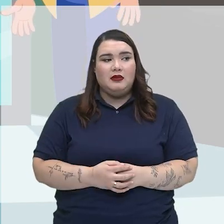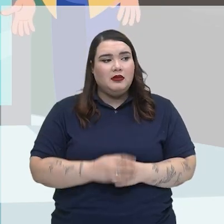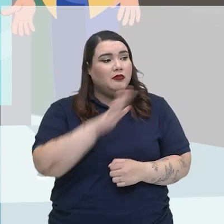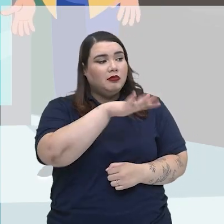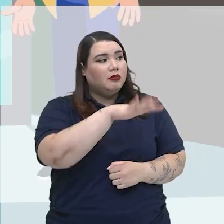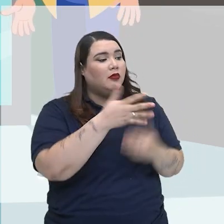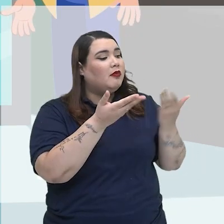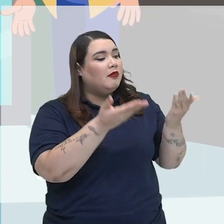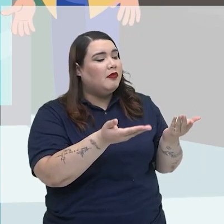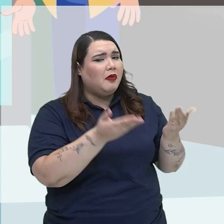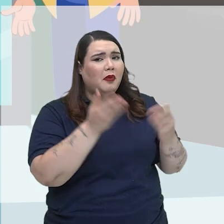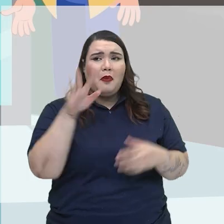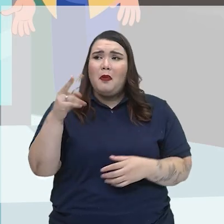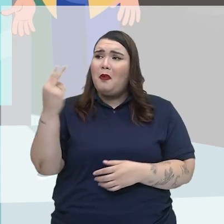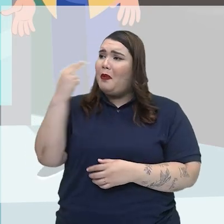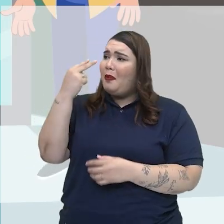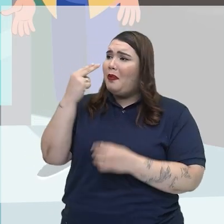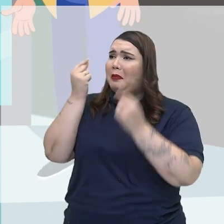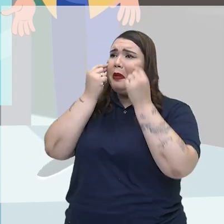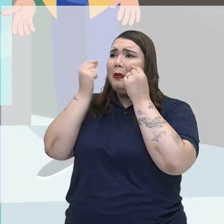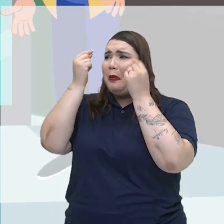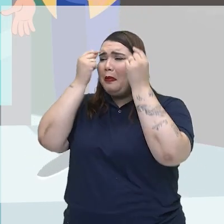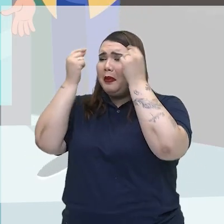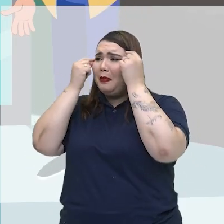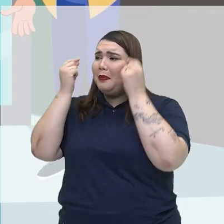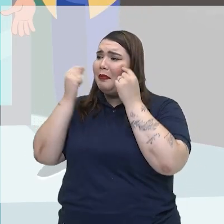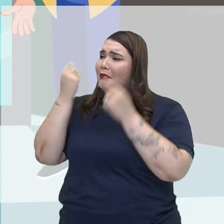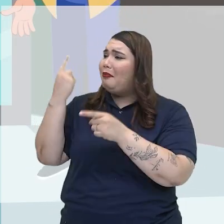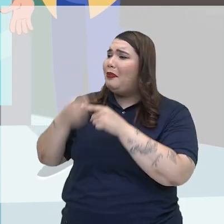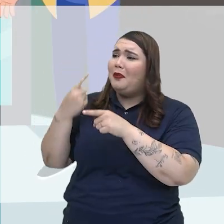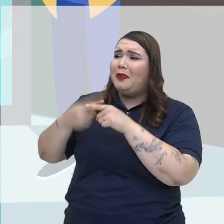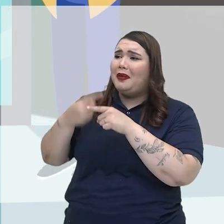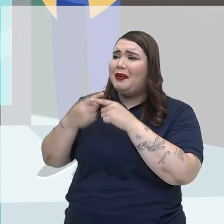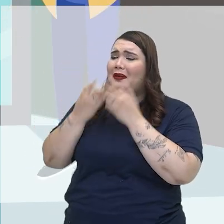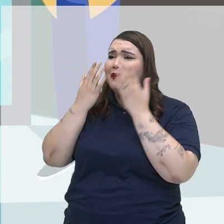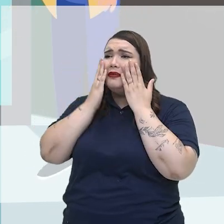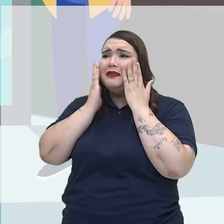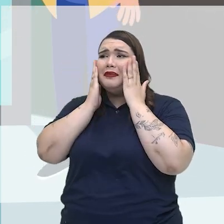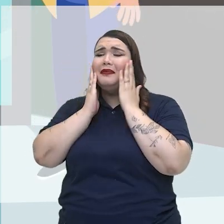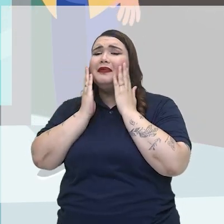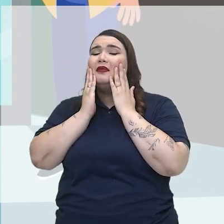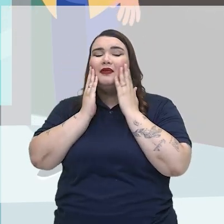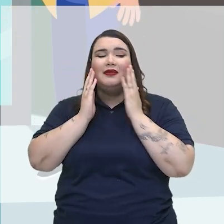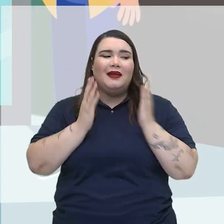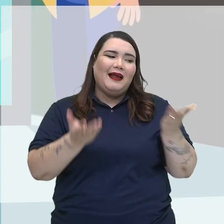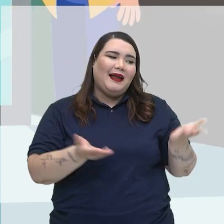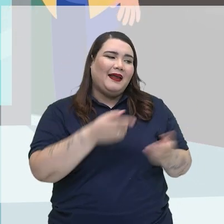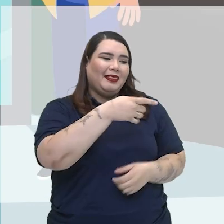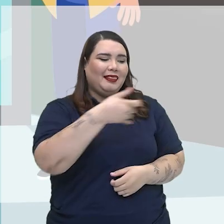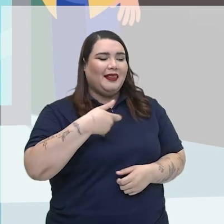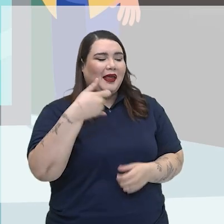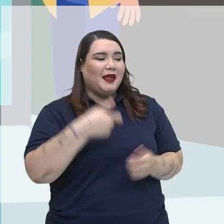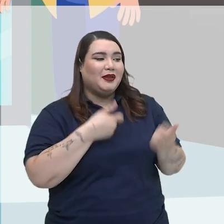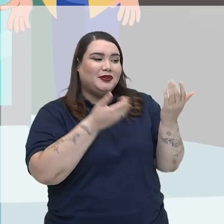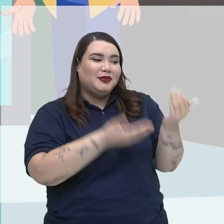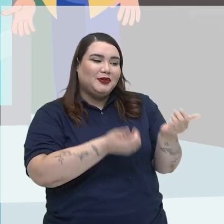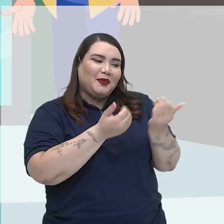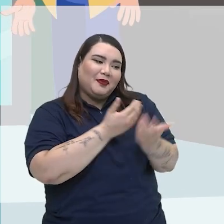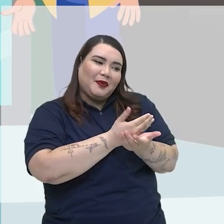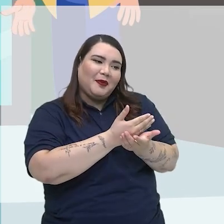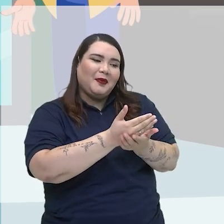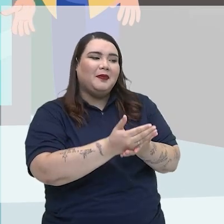espinhas. Por que isso está acontecendo comigo? Bem-vinda à puberdade, minha linda. É só seu corpo